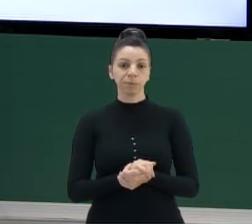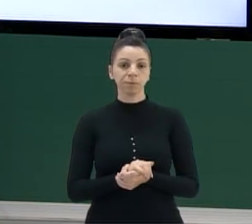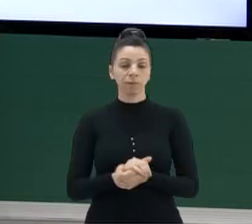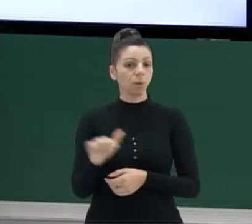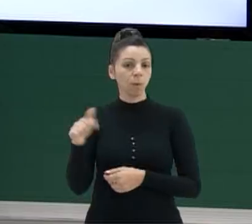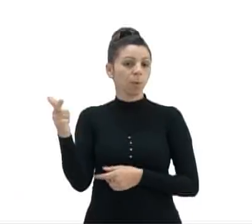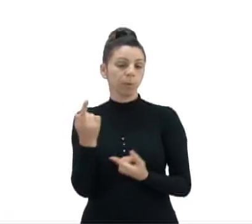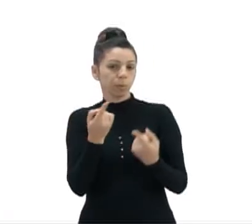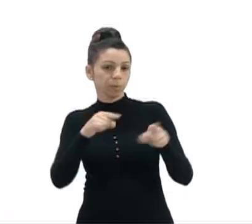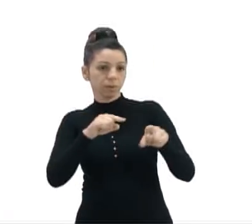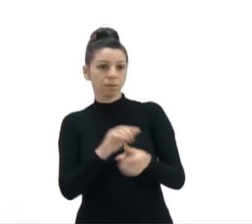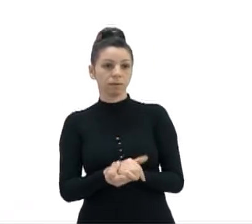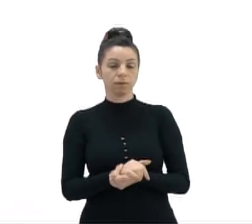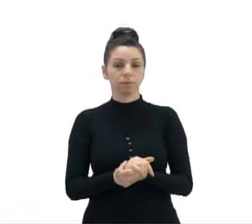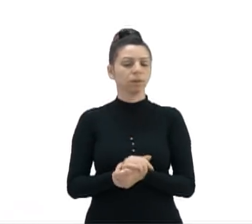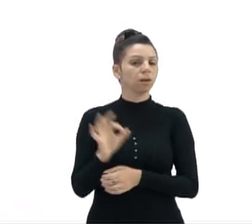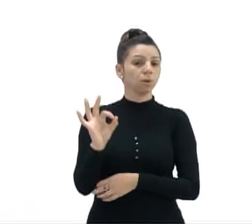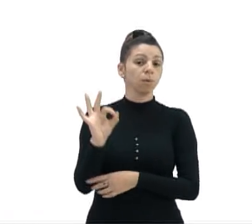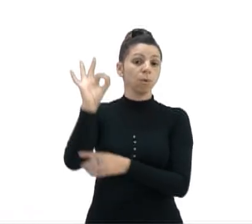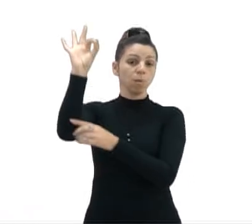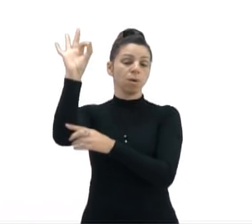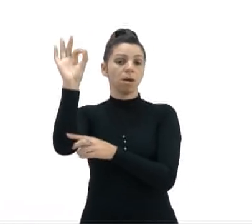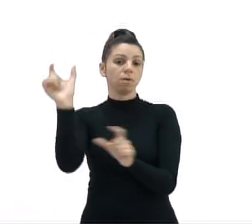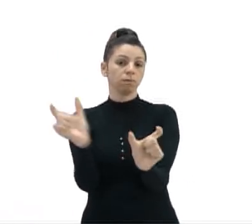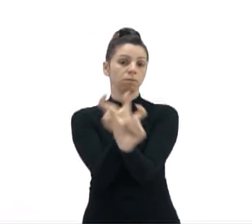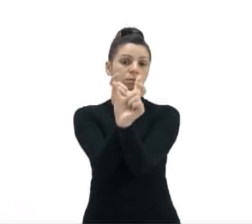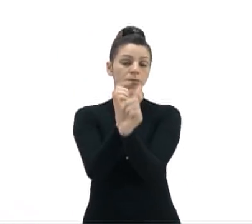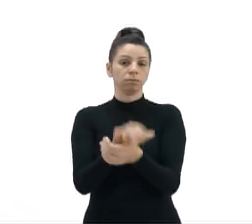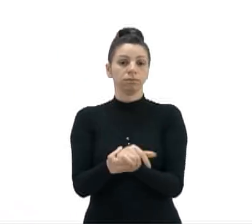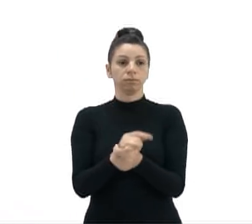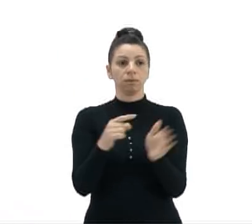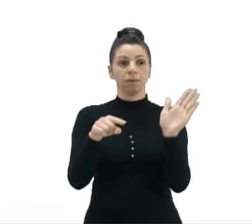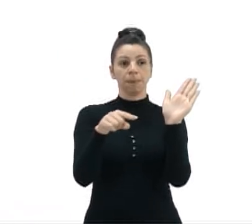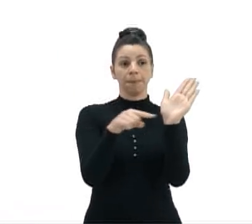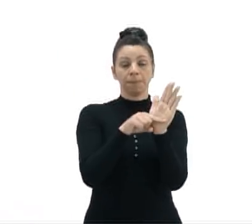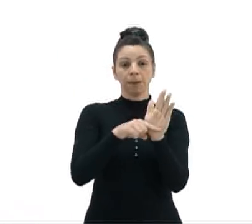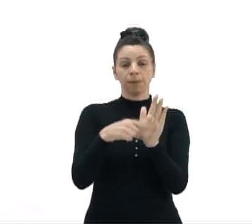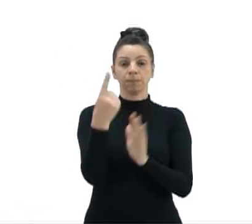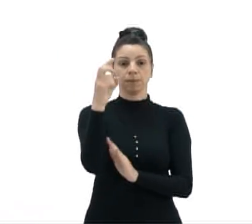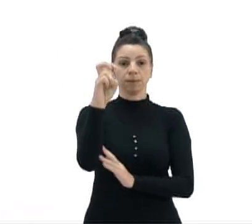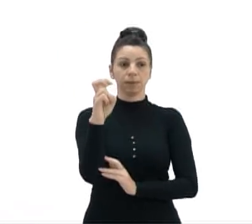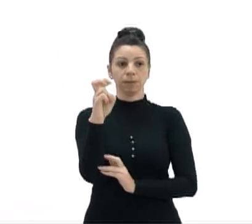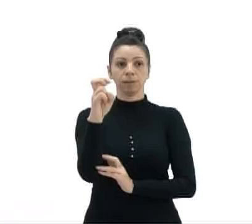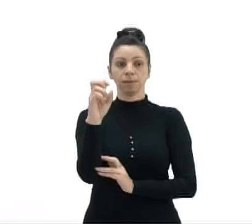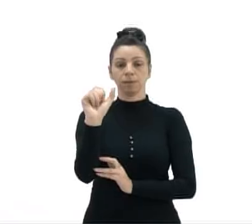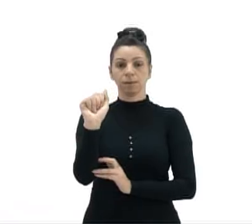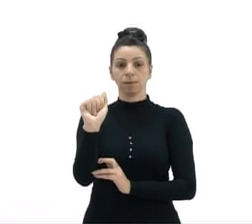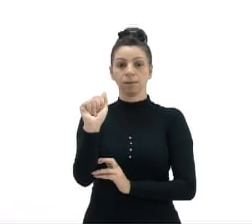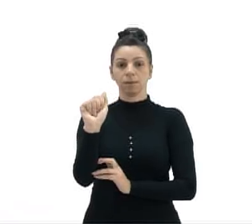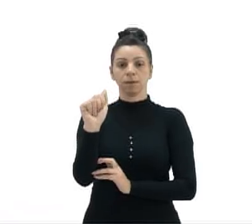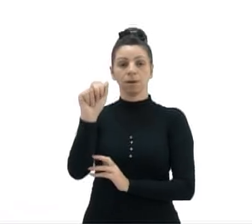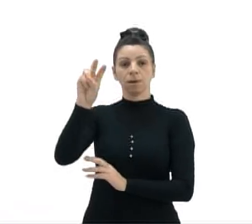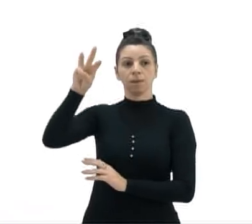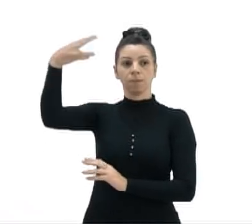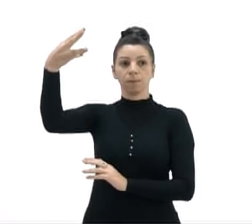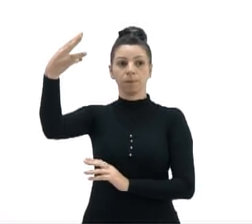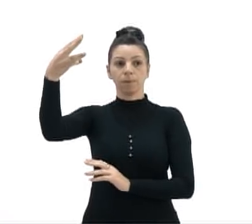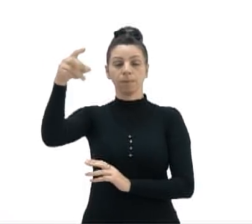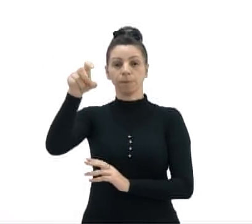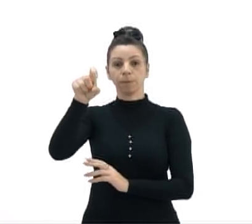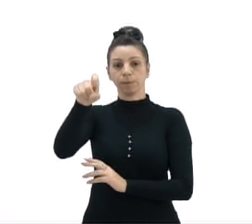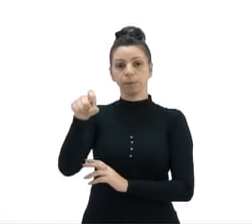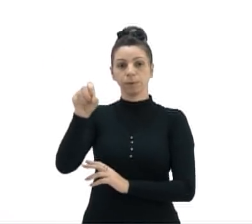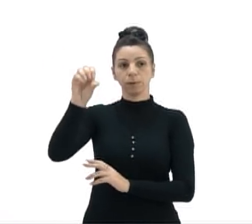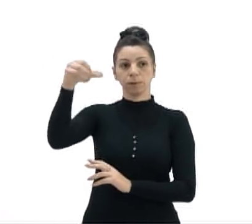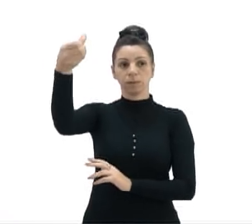desafio. Qual é o grau do monômio? Menos 15a², x na sexta e y. Eu vou dar